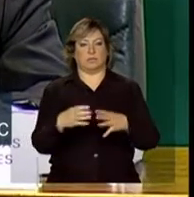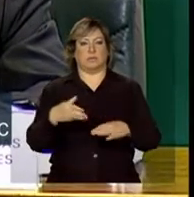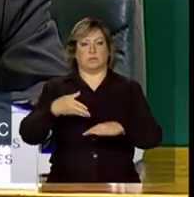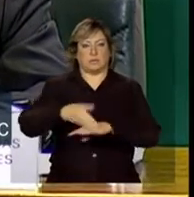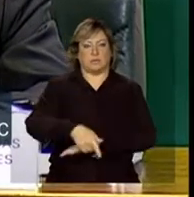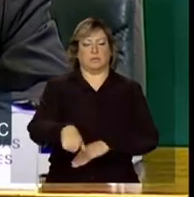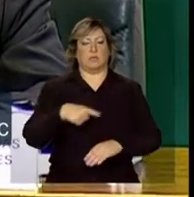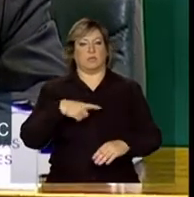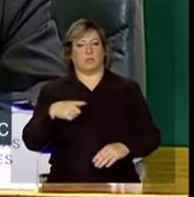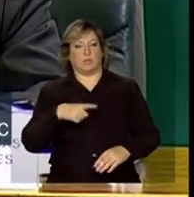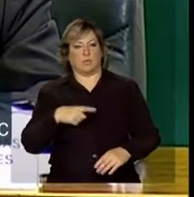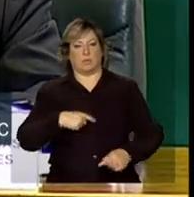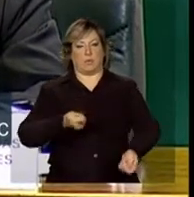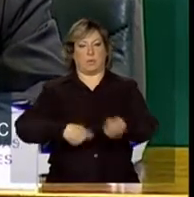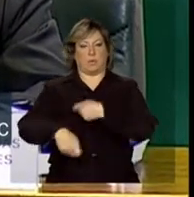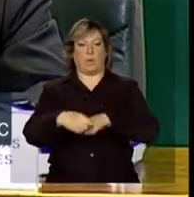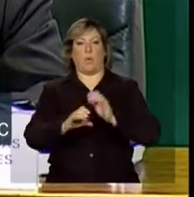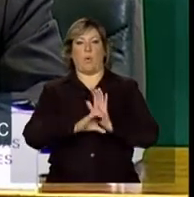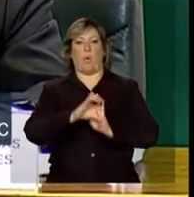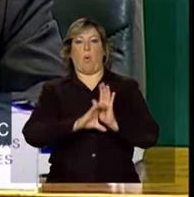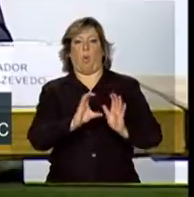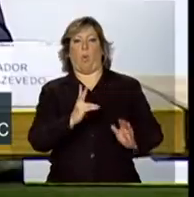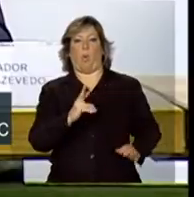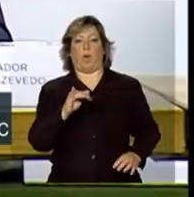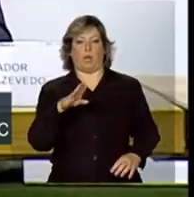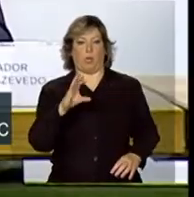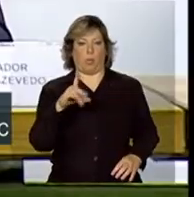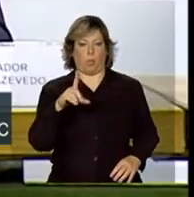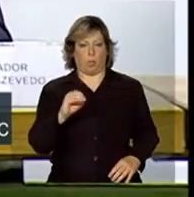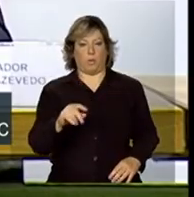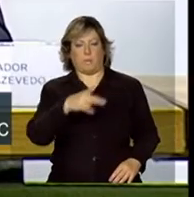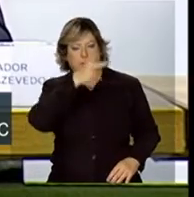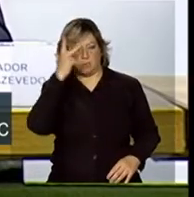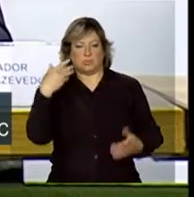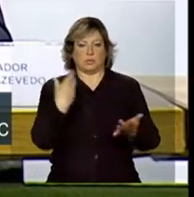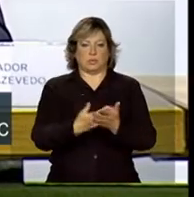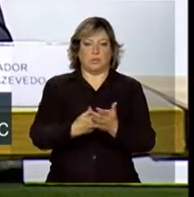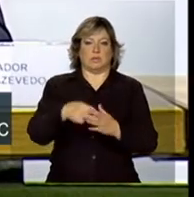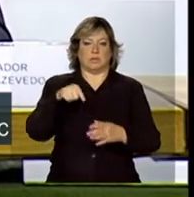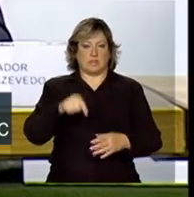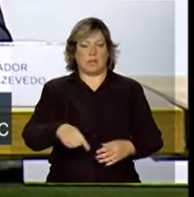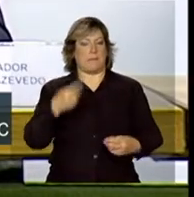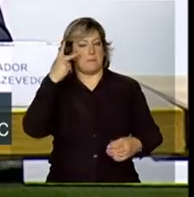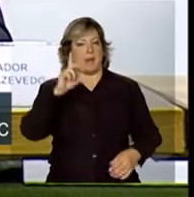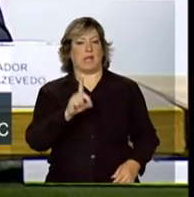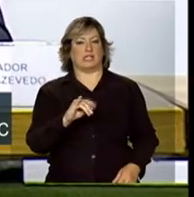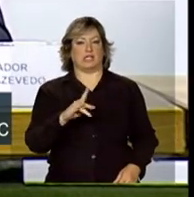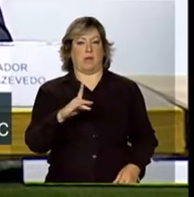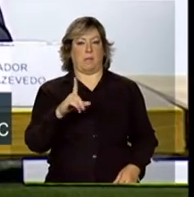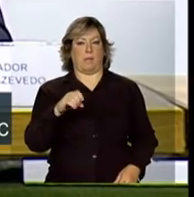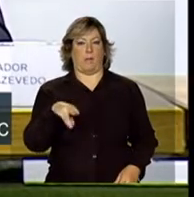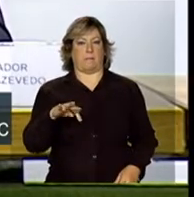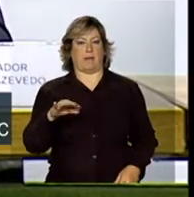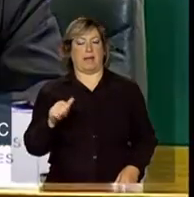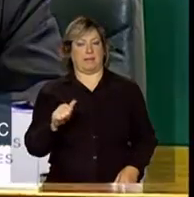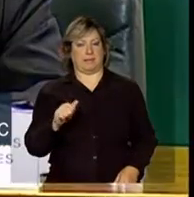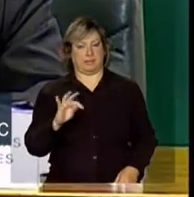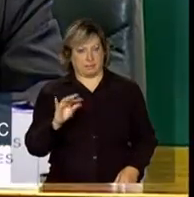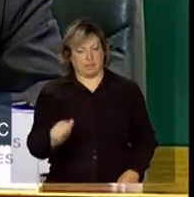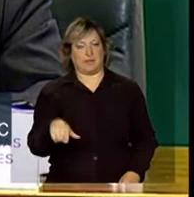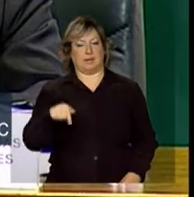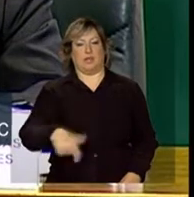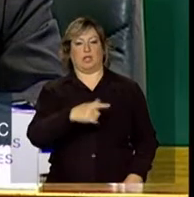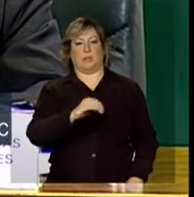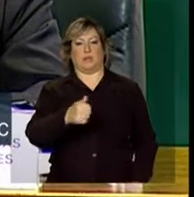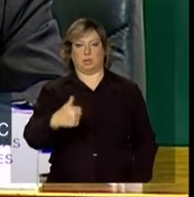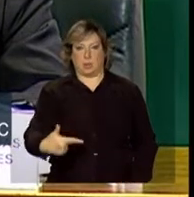do curso de formação de diplomatas em 2012 menciona ainda a criação da estrutura de Itamarati Em janeiro deste ano da